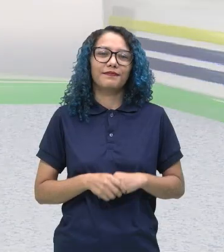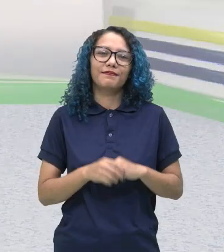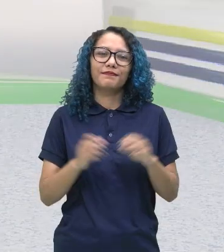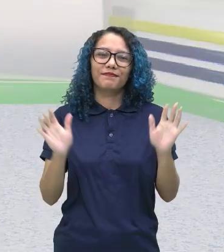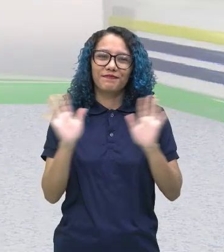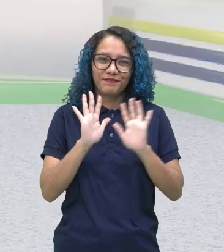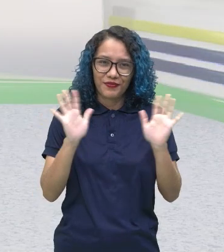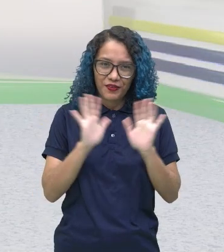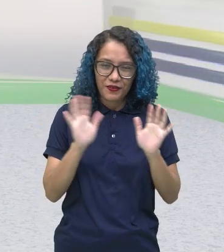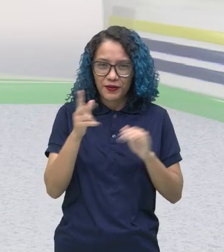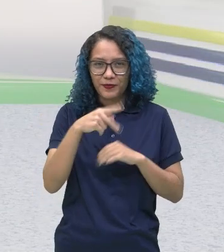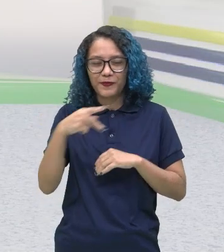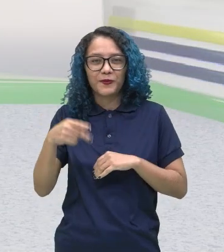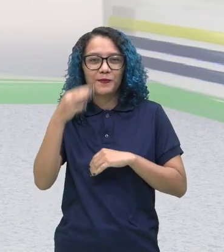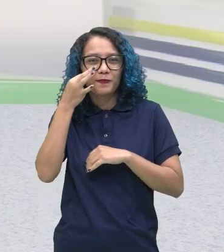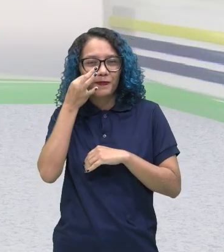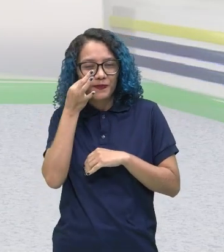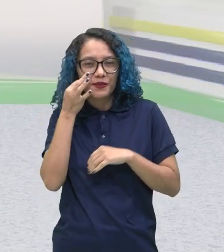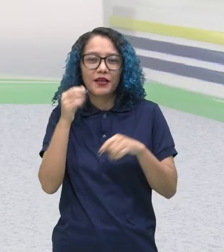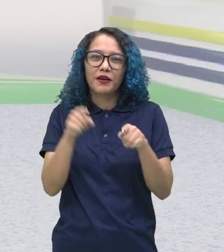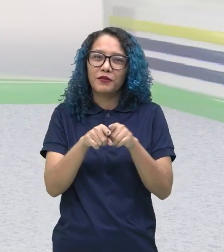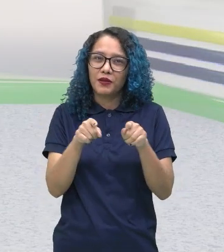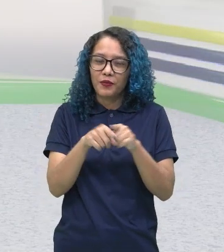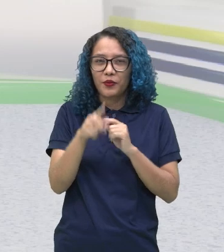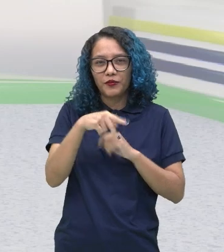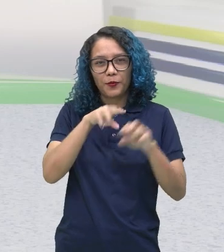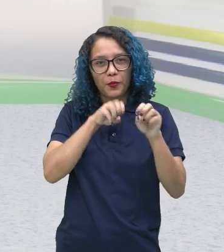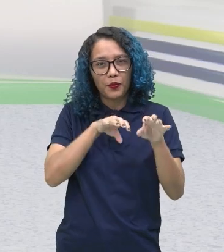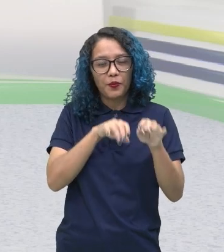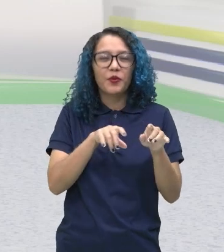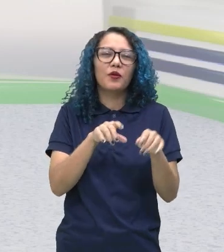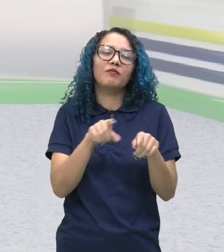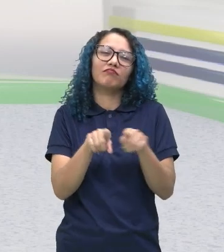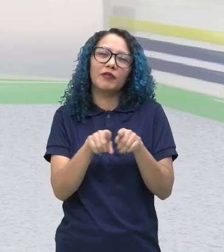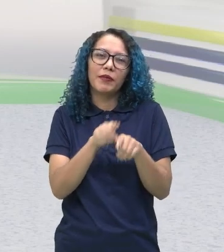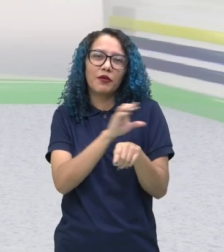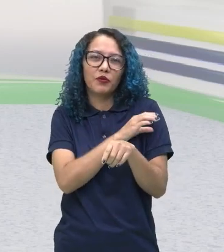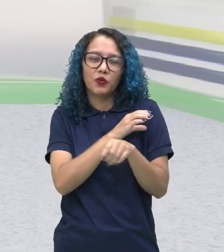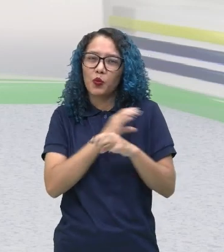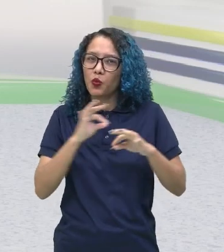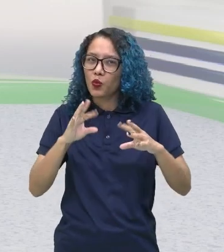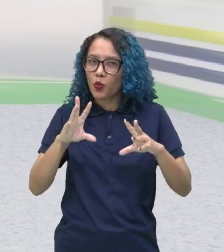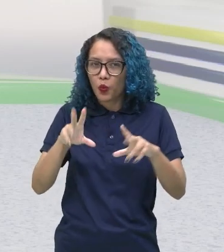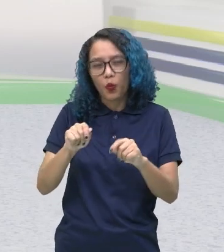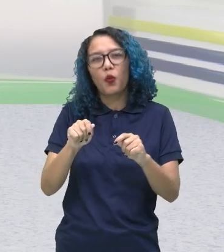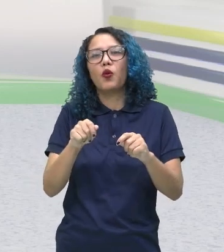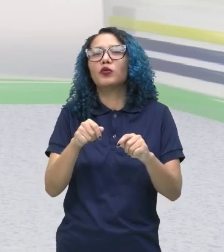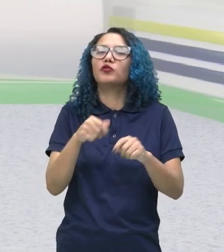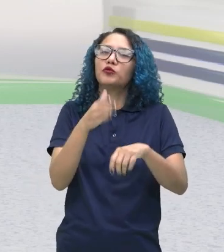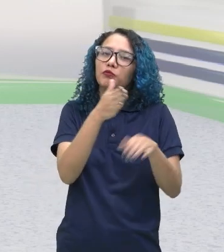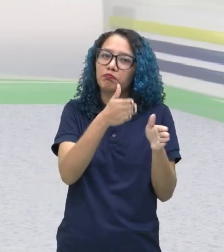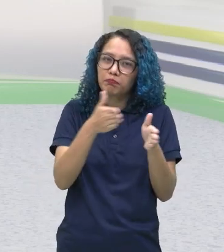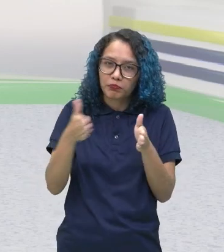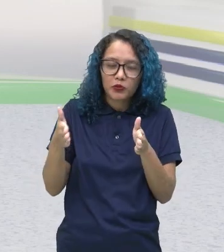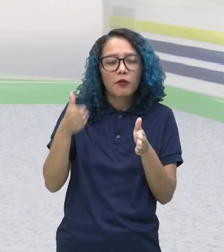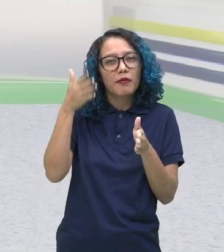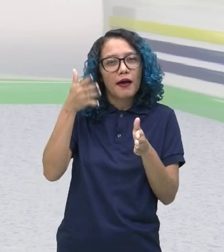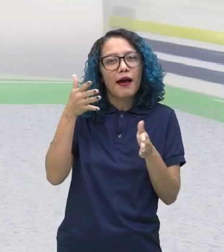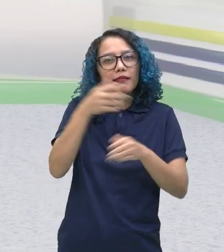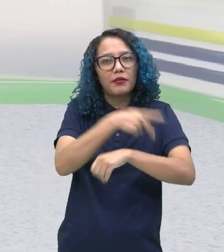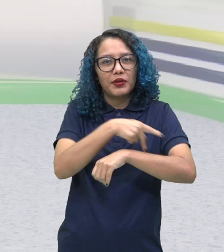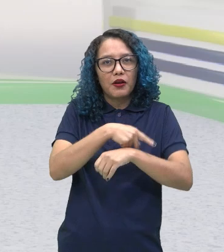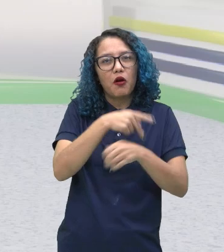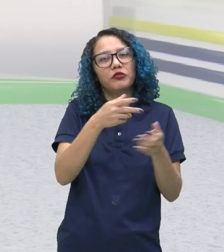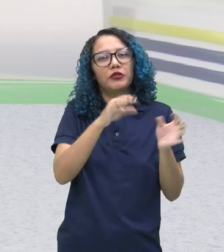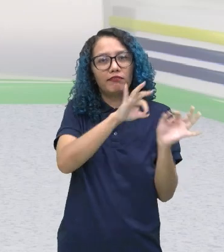Olá, professores presenciais, professores ministrantes, coordenadores que estão acompanhando a nossa jornada pedagógica. Daremos continuidade